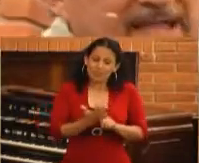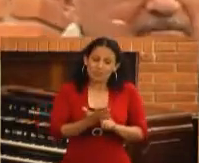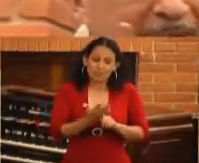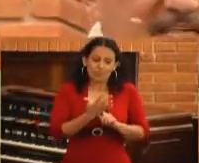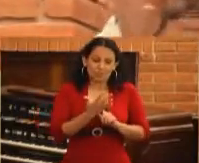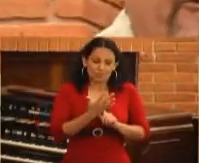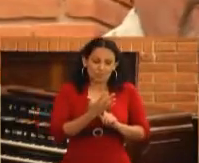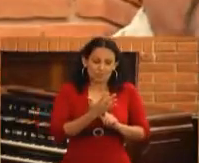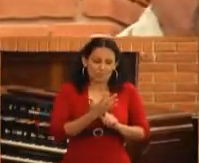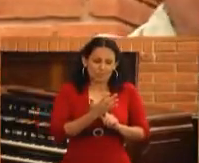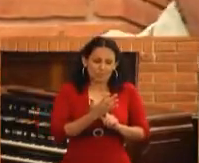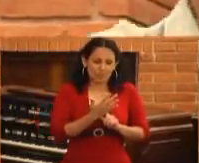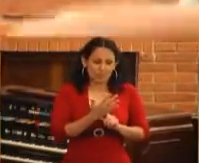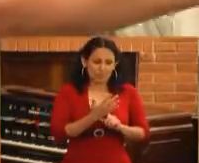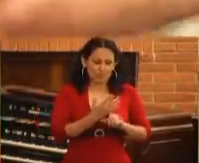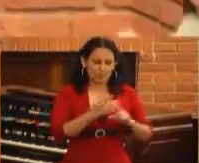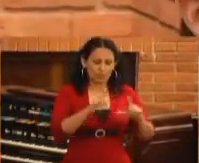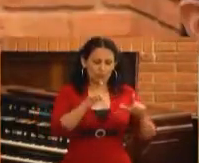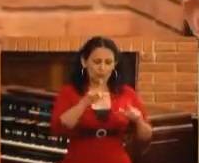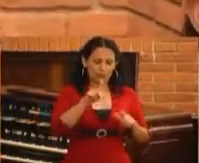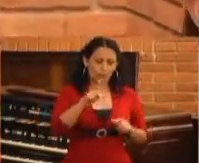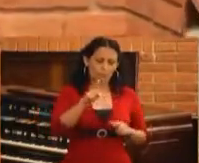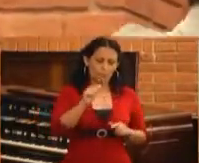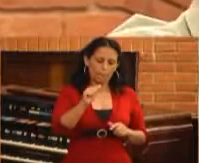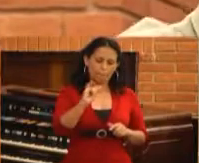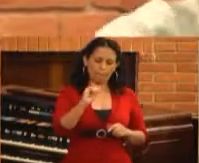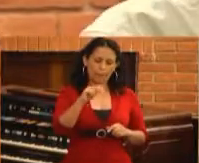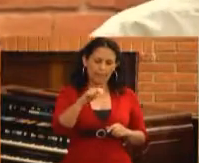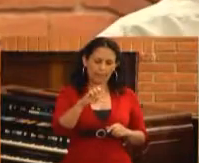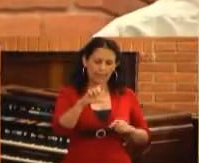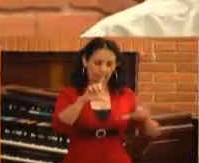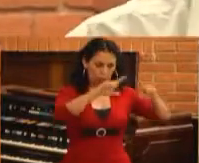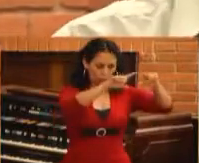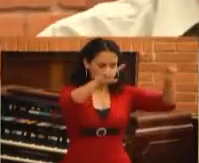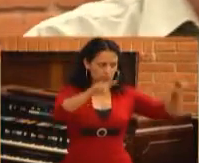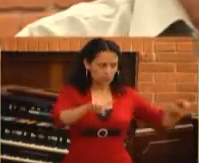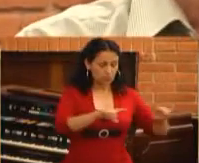painel tem mais força no campo do que deveria ter.